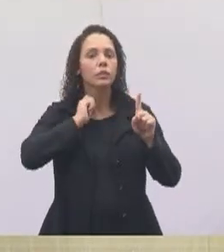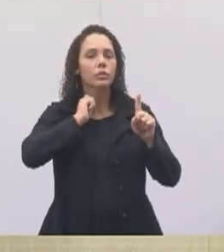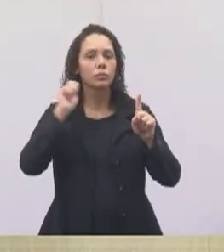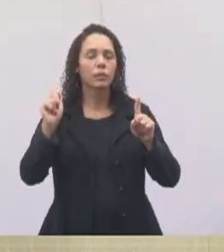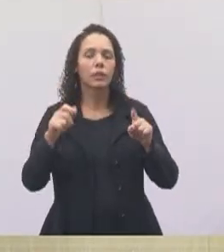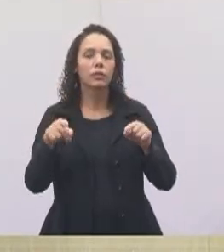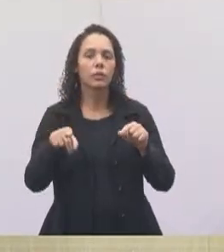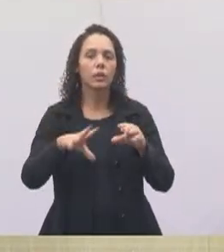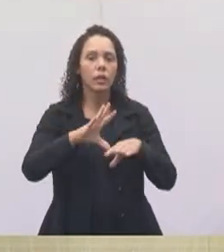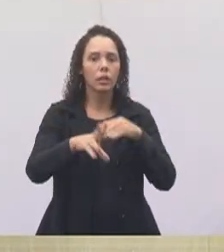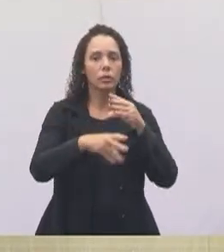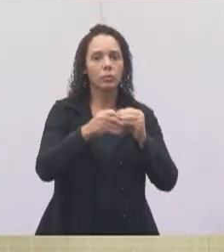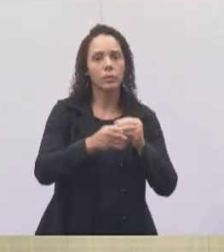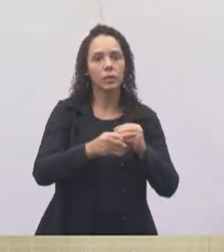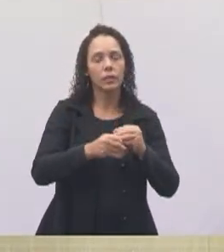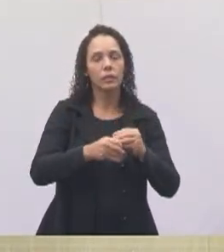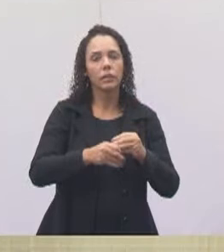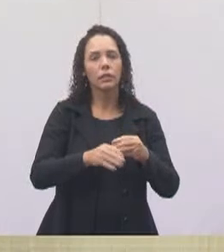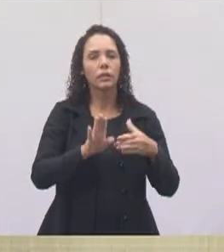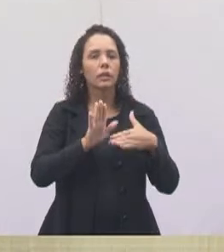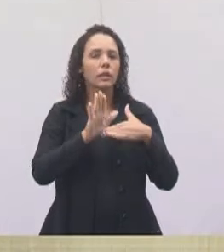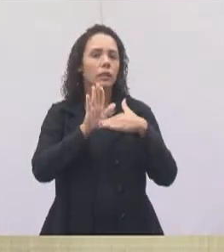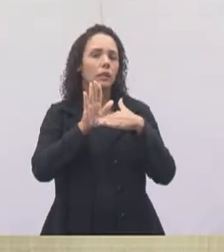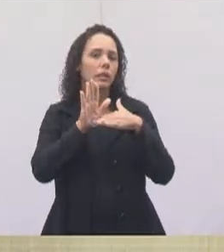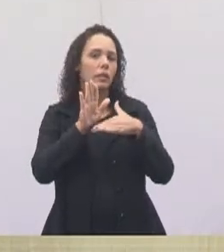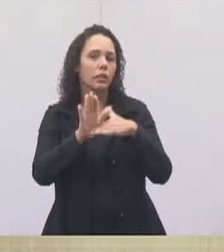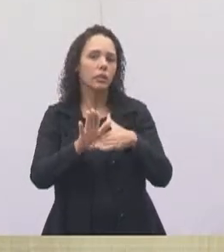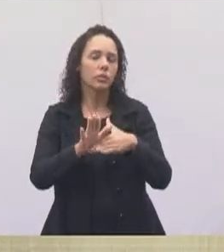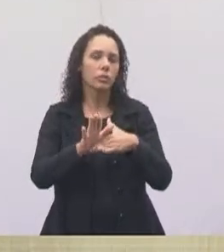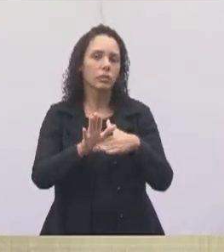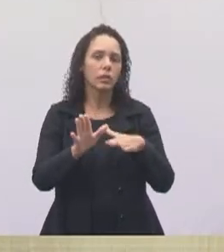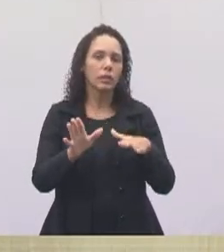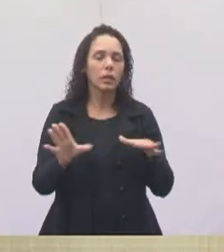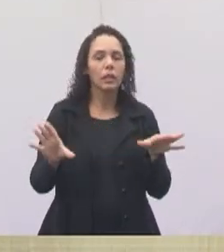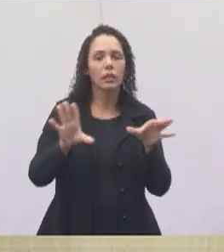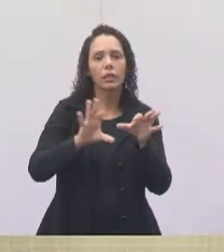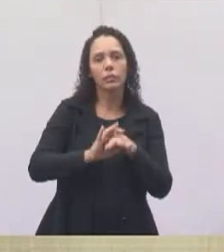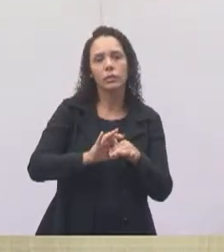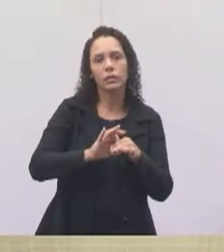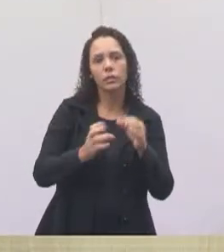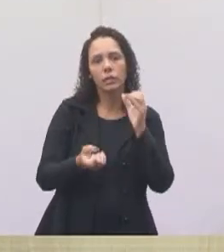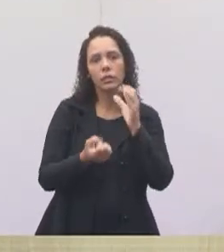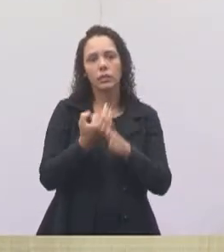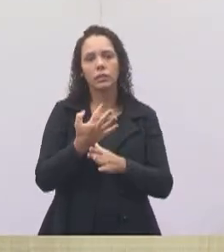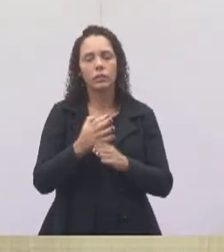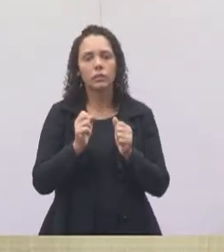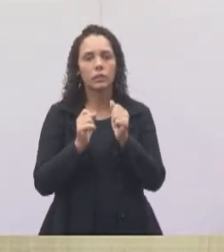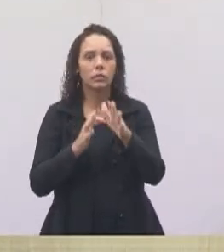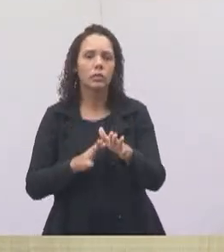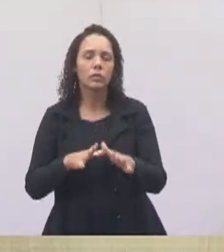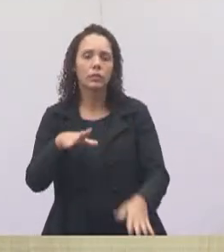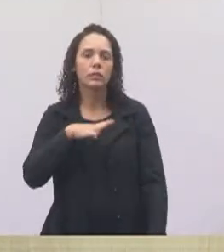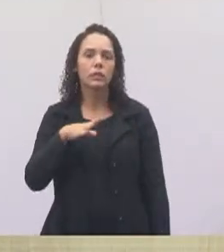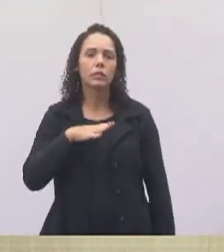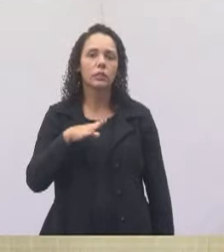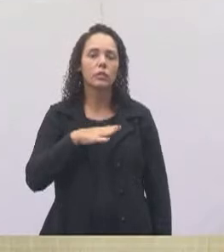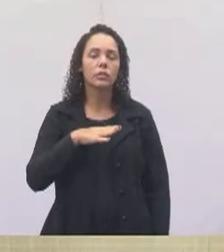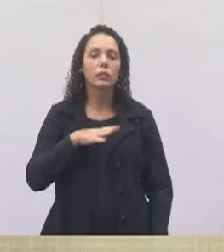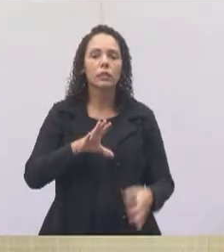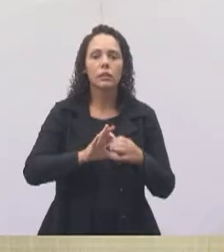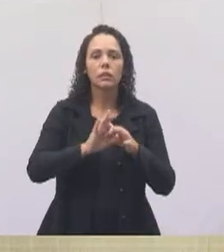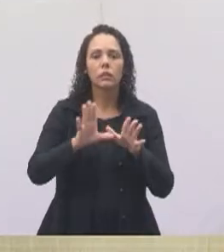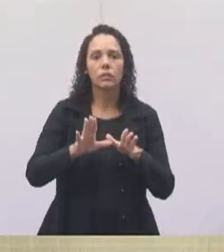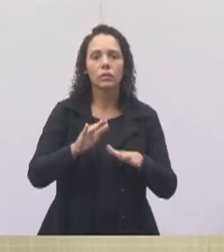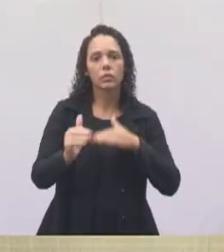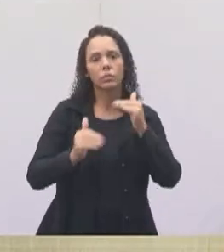presente emenda tem o objetivo de facilitar a implantação de ações no âmbito municipal, permitindo aos organizadores a promoção das